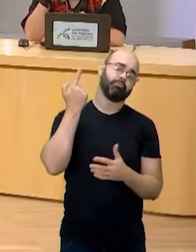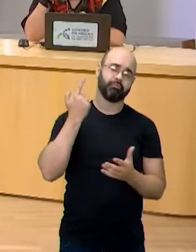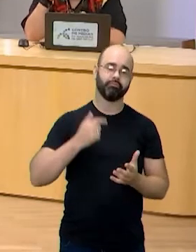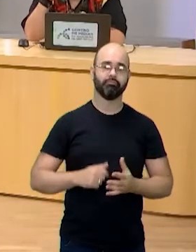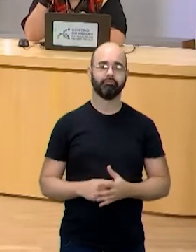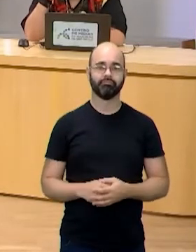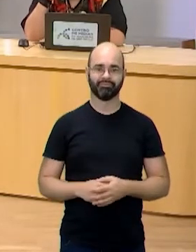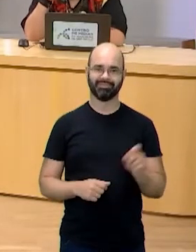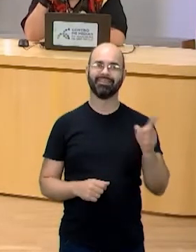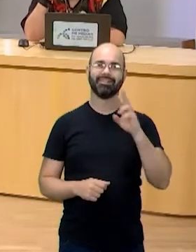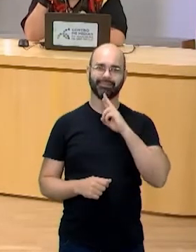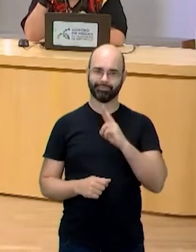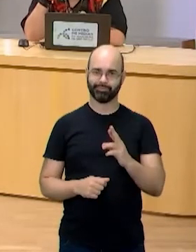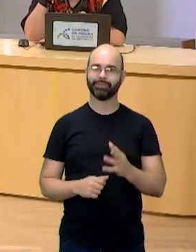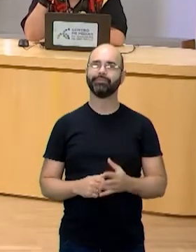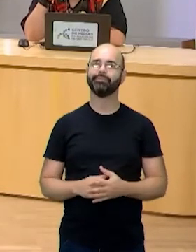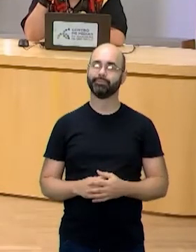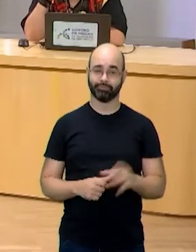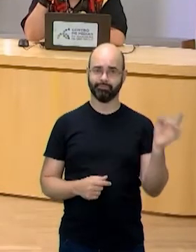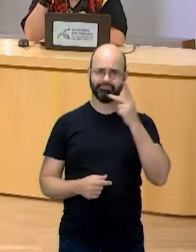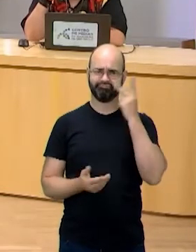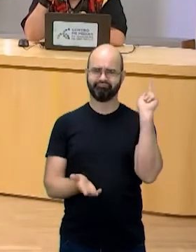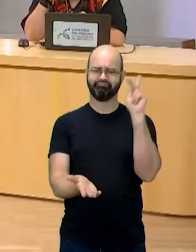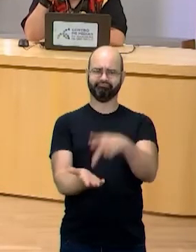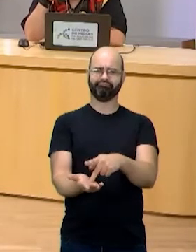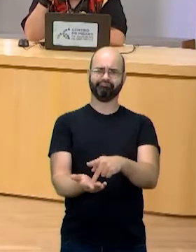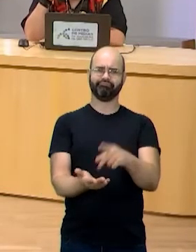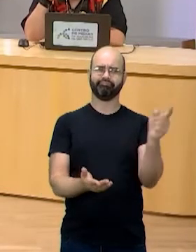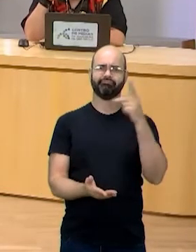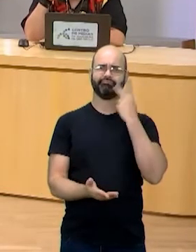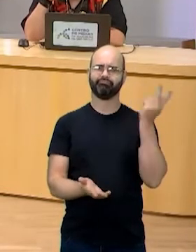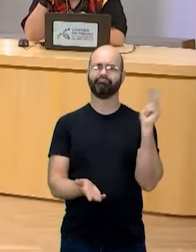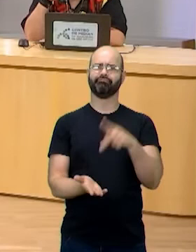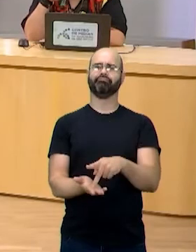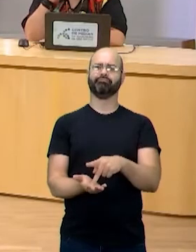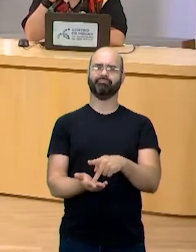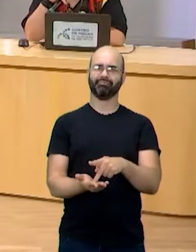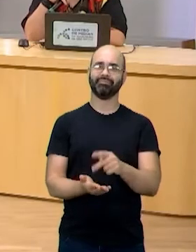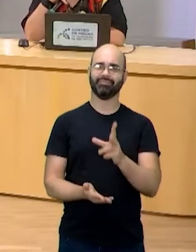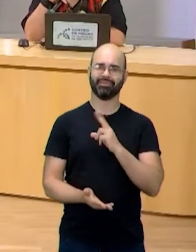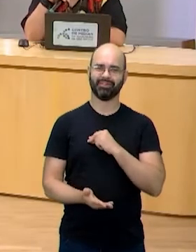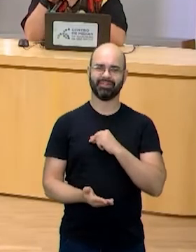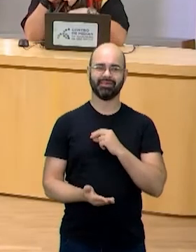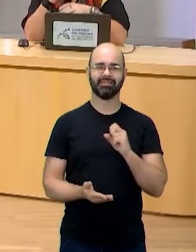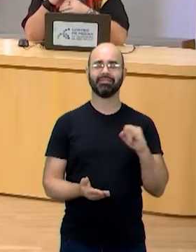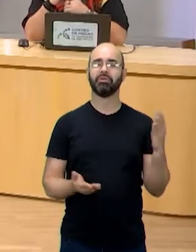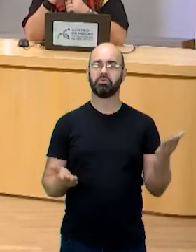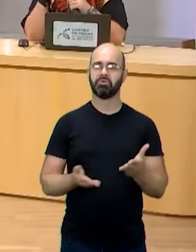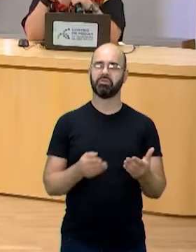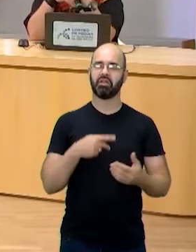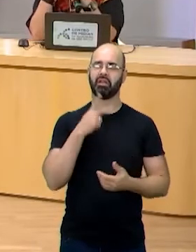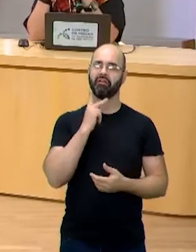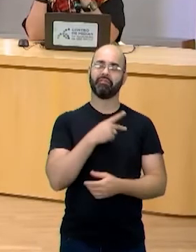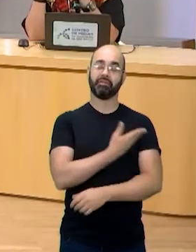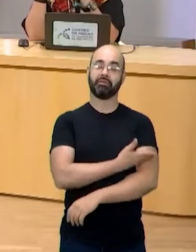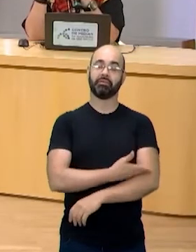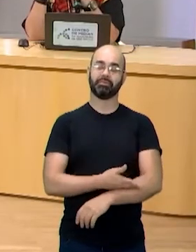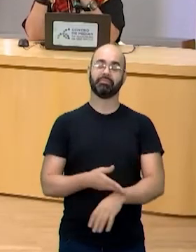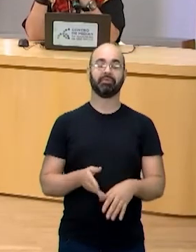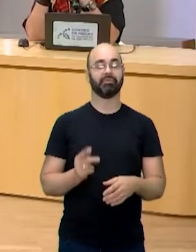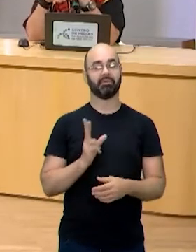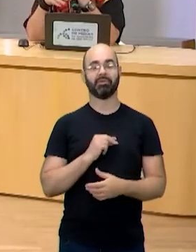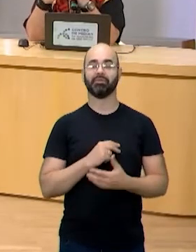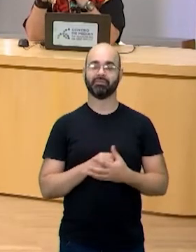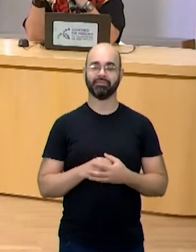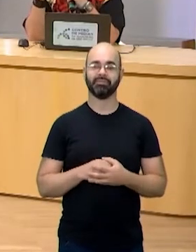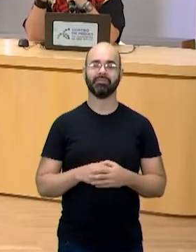vendo? Ele era sincerão, né? Ele era sincero. Se fosse pra época hoje, a gente ia falar que ele era o sincerão. Até demais. Eu servi